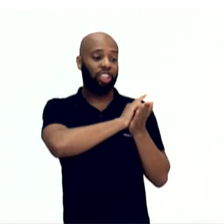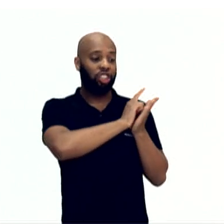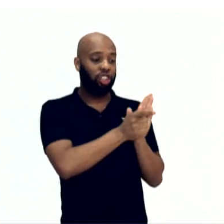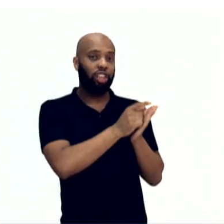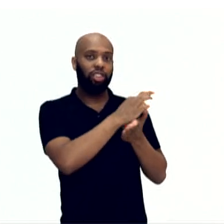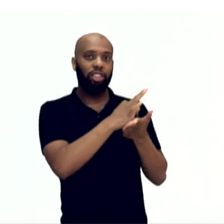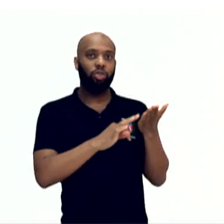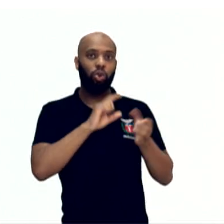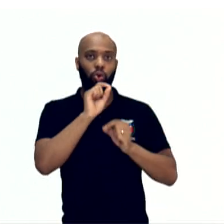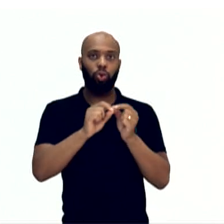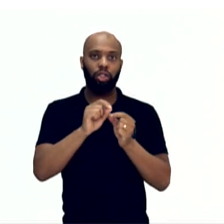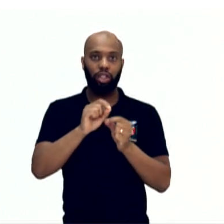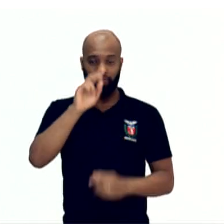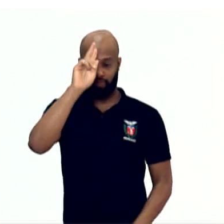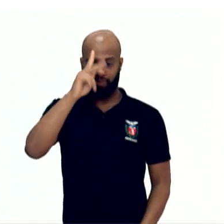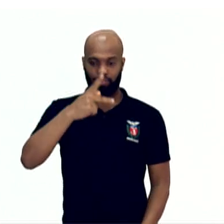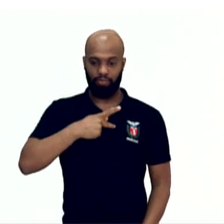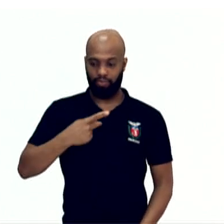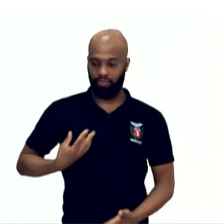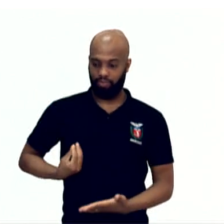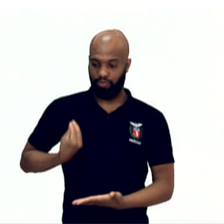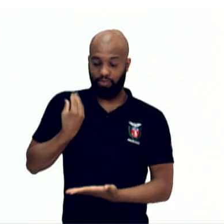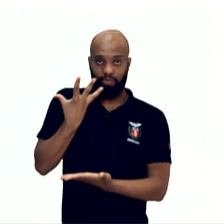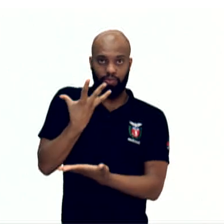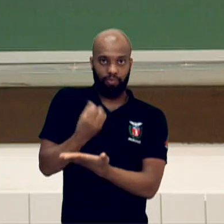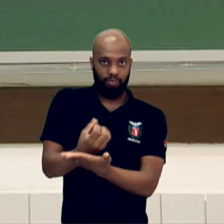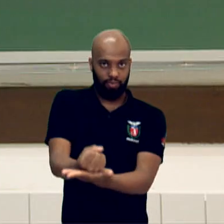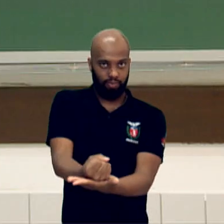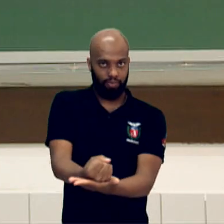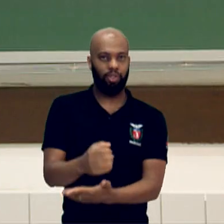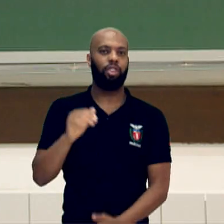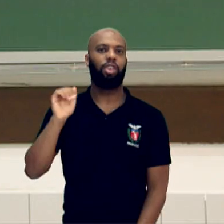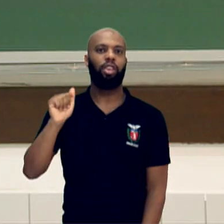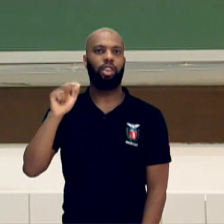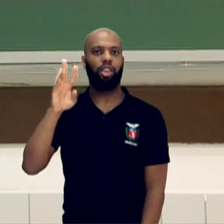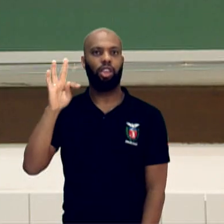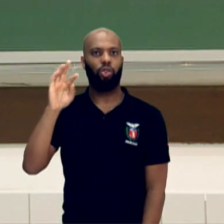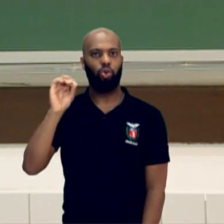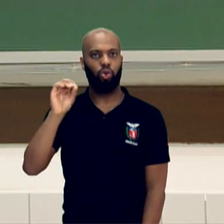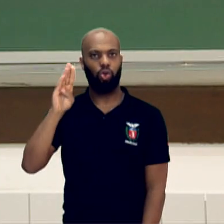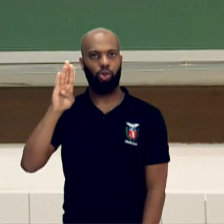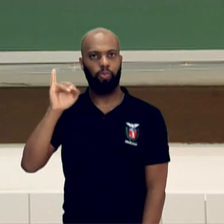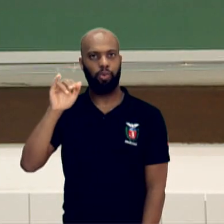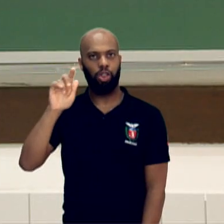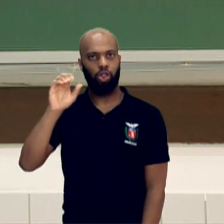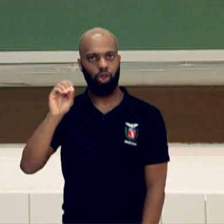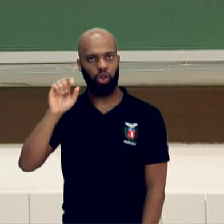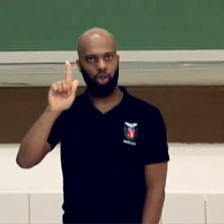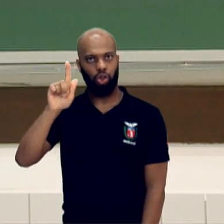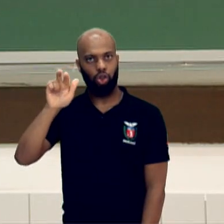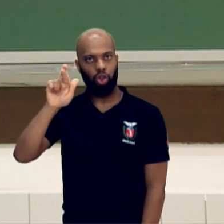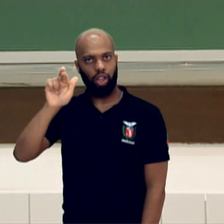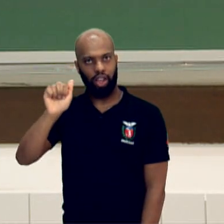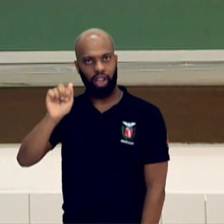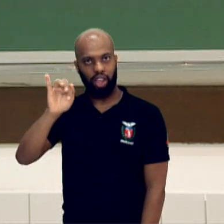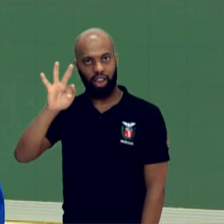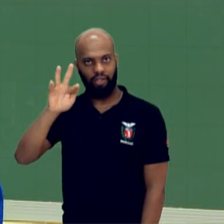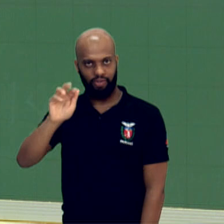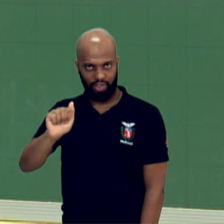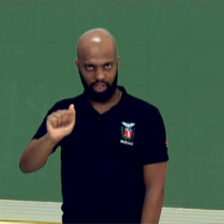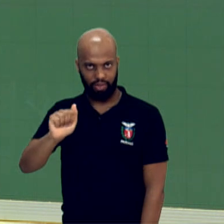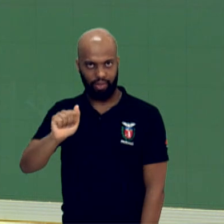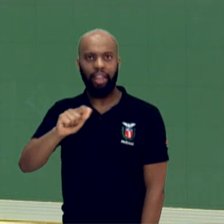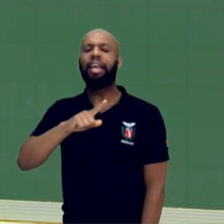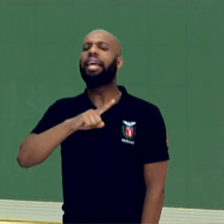textual autobiografia. Nós temos no nosso livro, lá no comecinho, a autobiografia